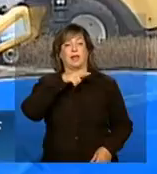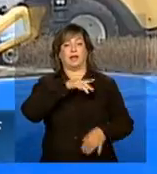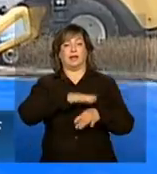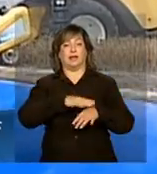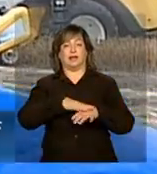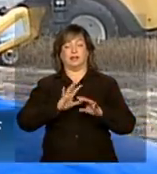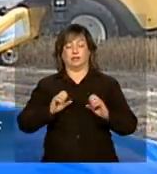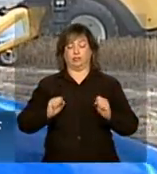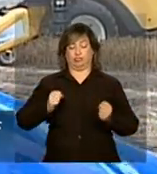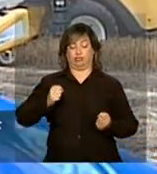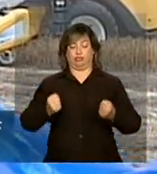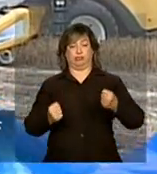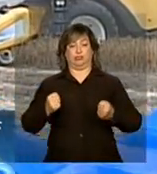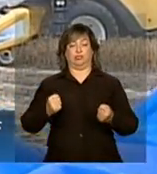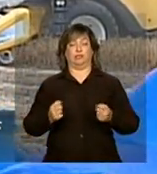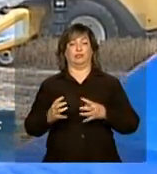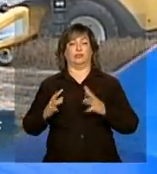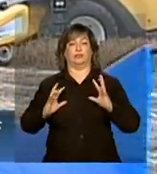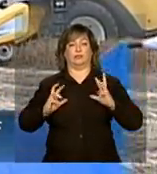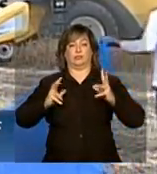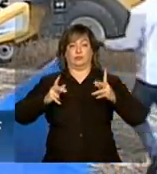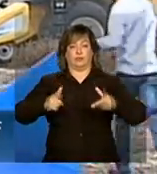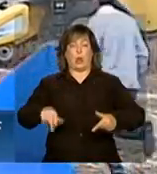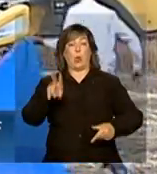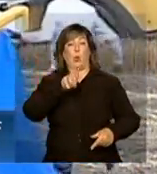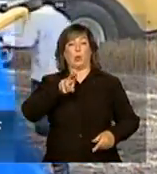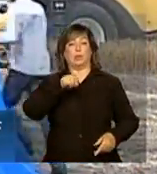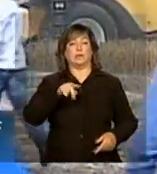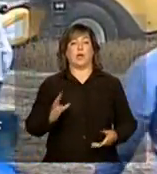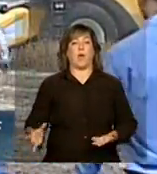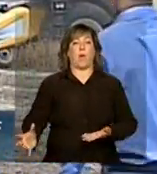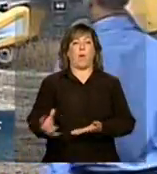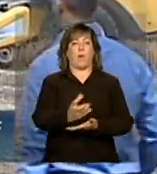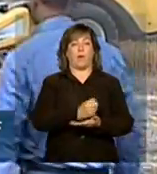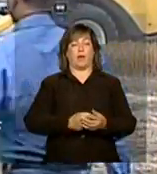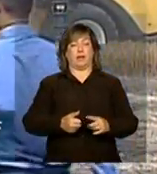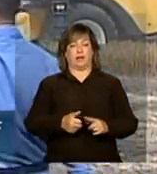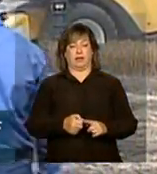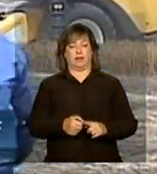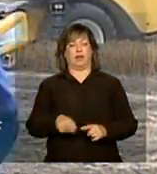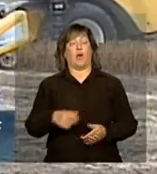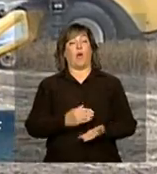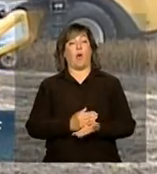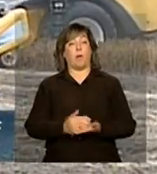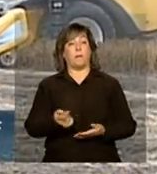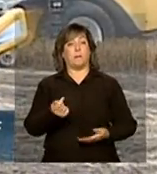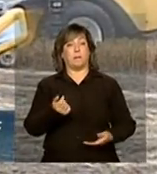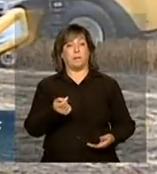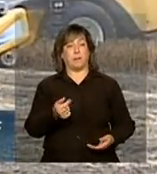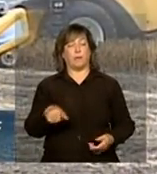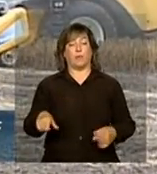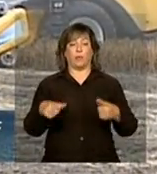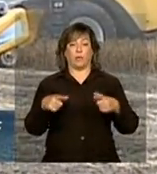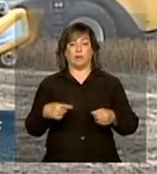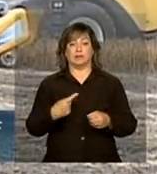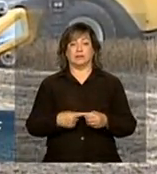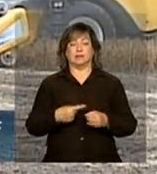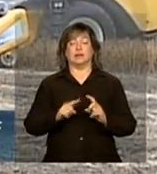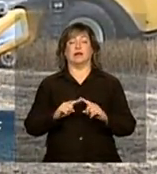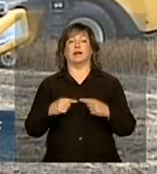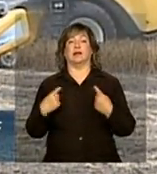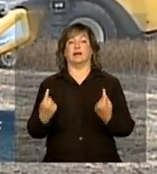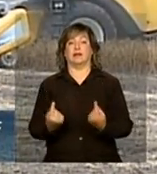um maquinário utilizado na colheita do grão e começa daqui a pouco então em Lucas do Rio Verde a